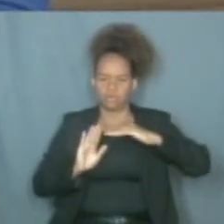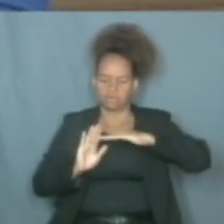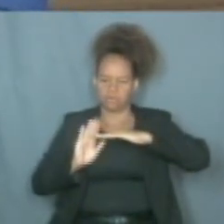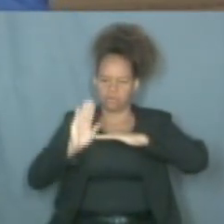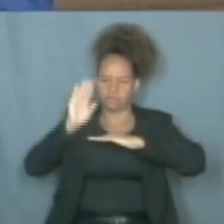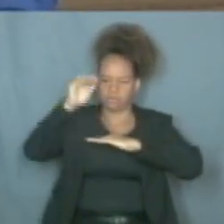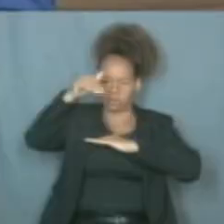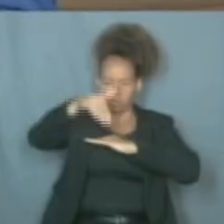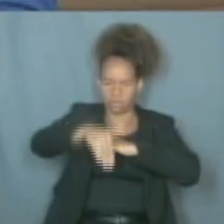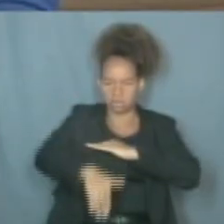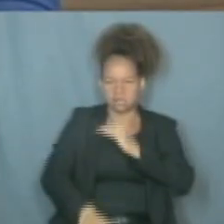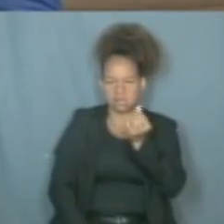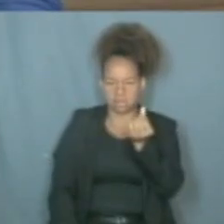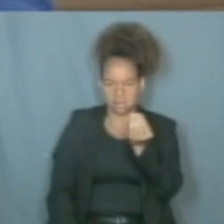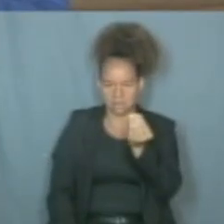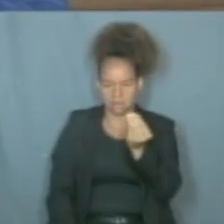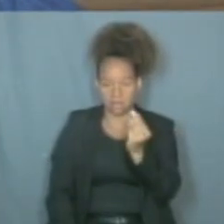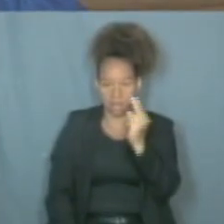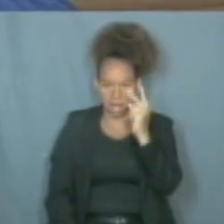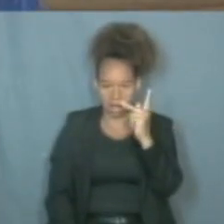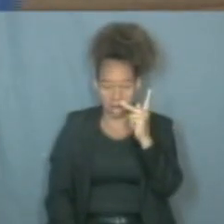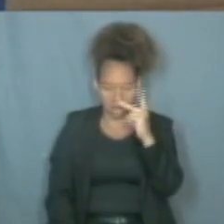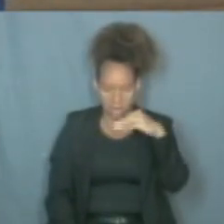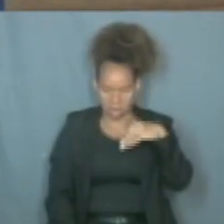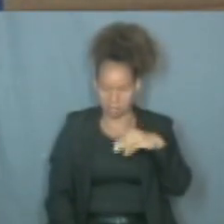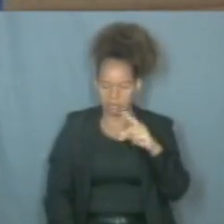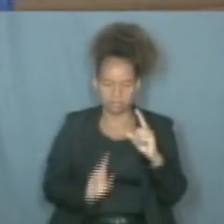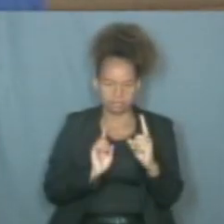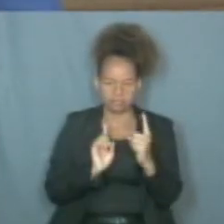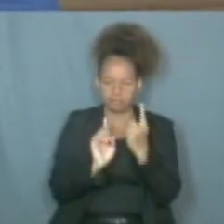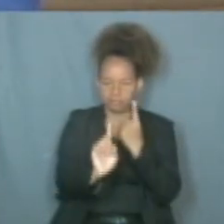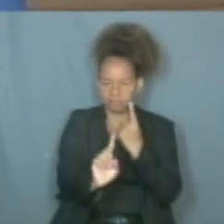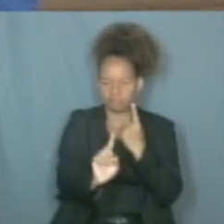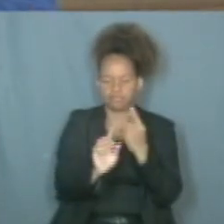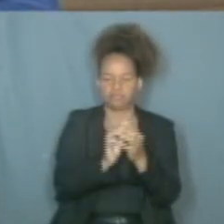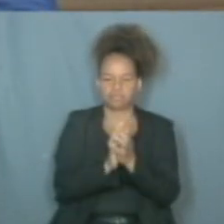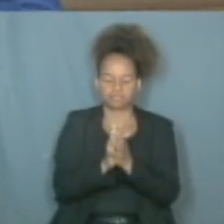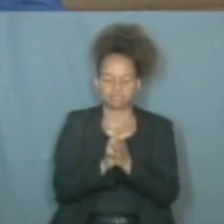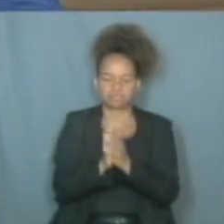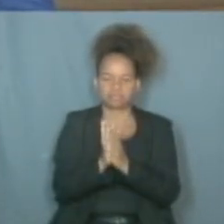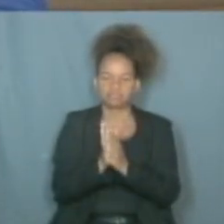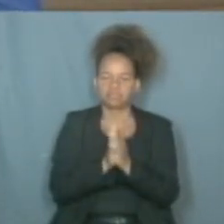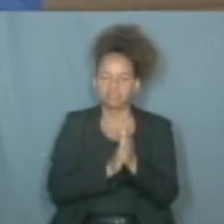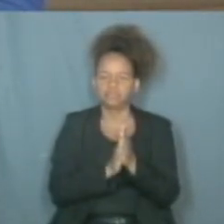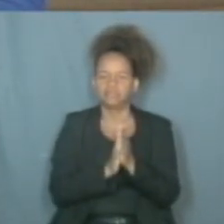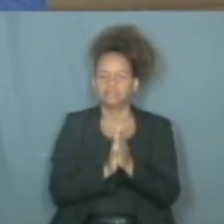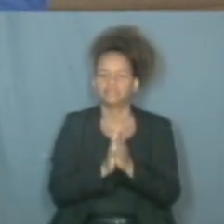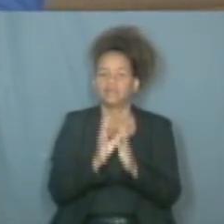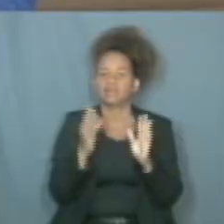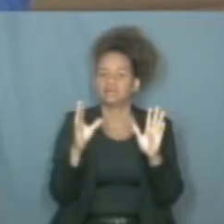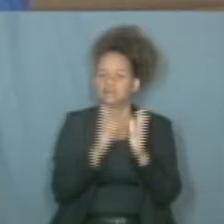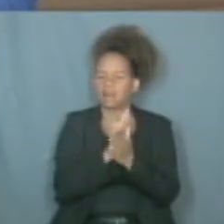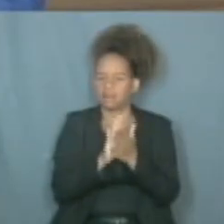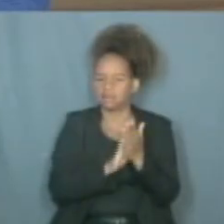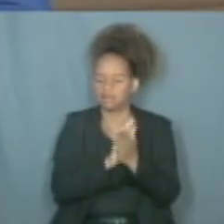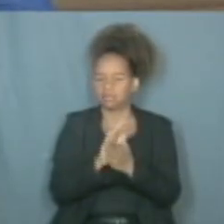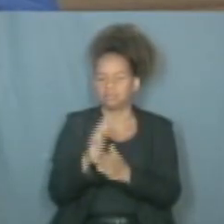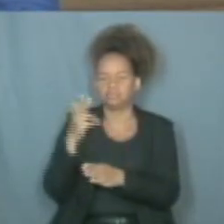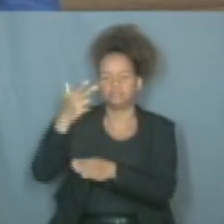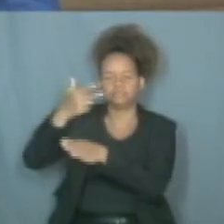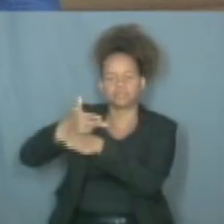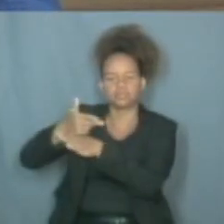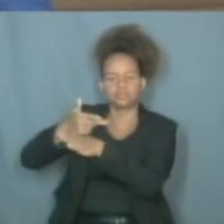foi 60 por hora. Sempre foi, indo e voltando. E do nada foi posto um radar